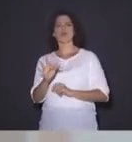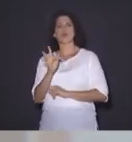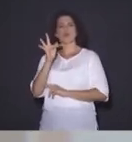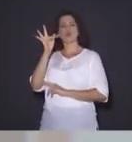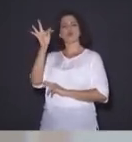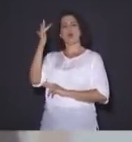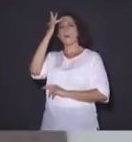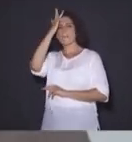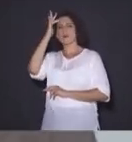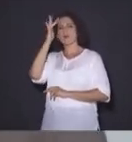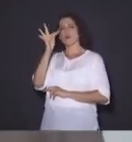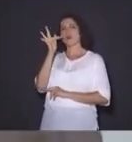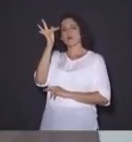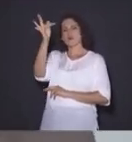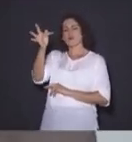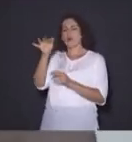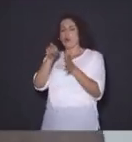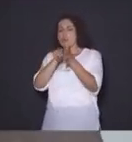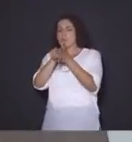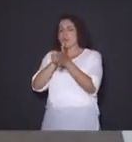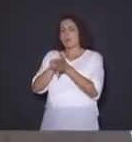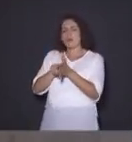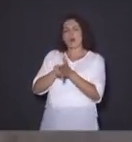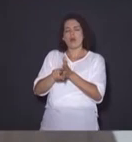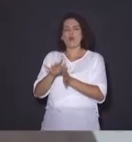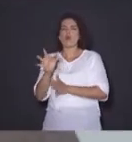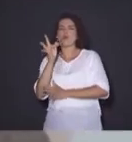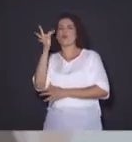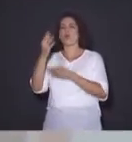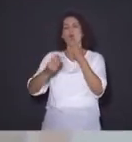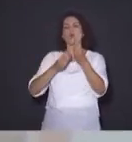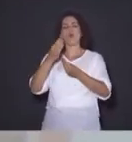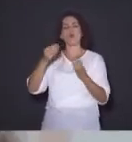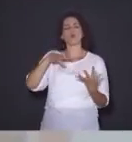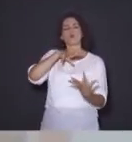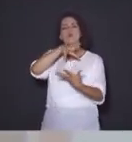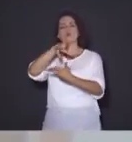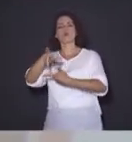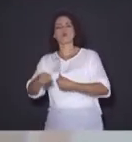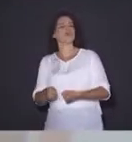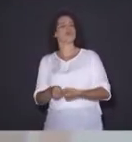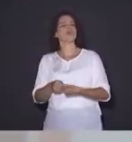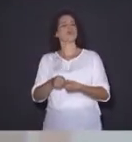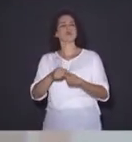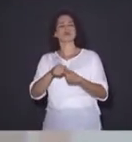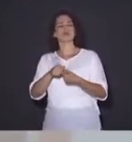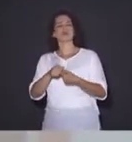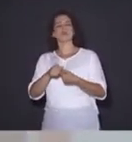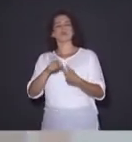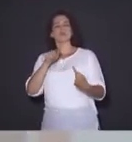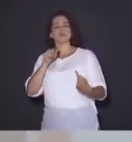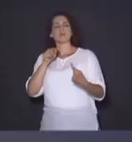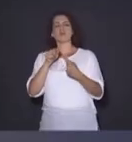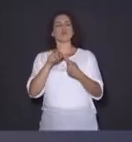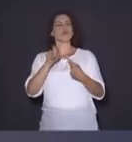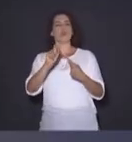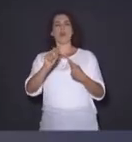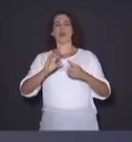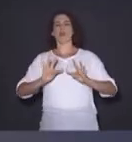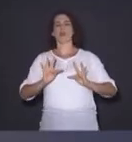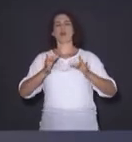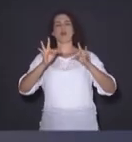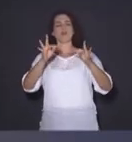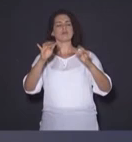aqueles que fazem as pesquisas sobre qual será o futuro da humanidade do ponto de vista das tecnologias tão